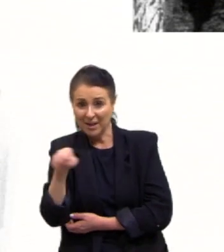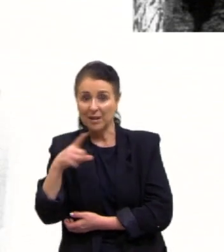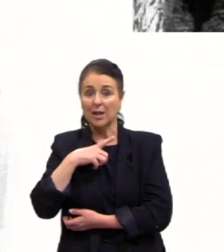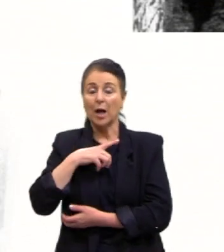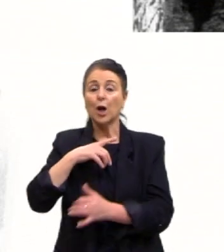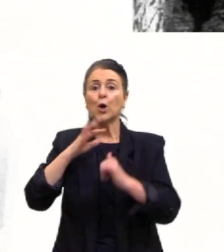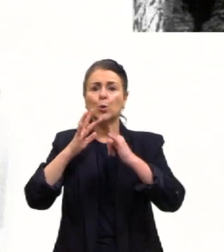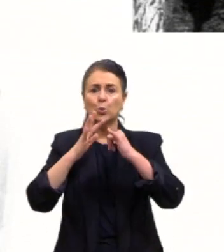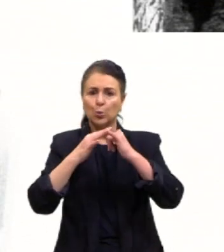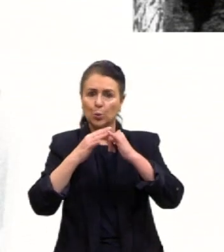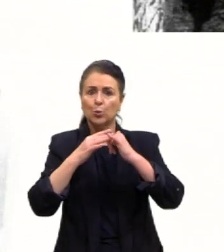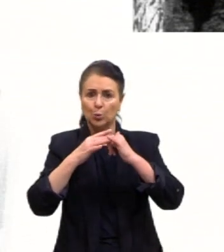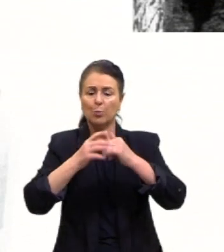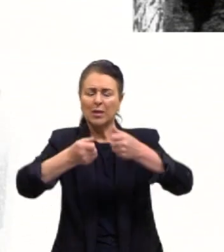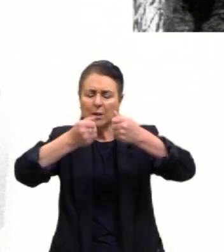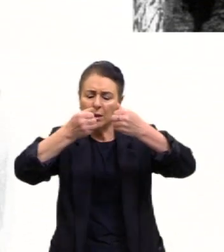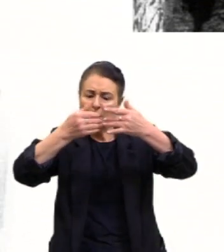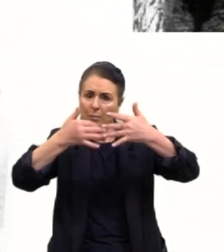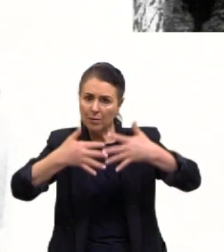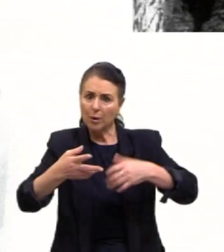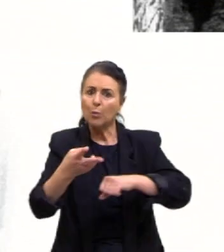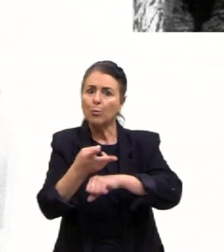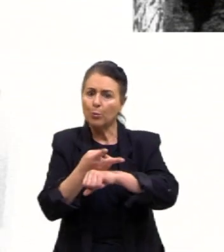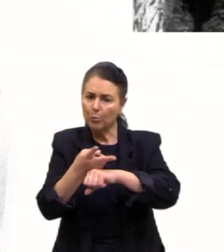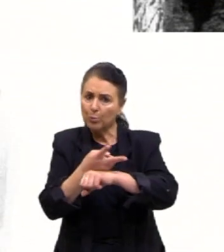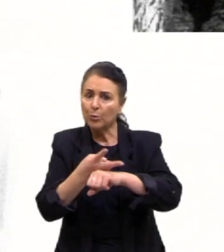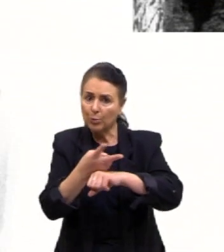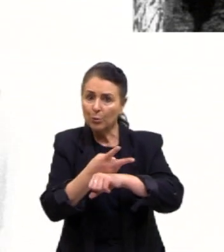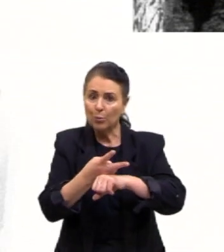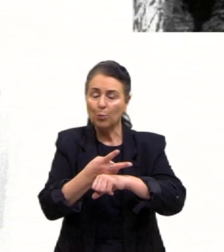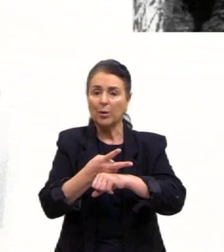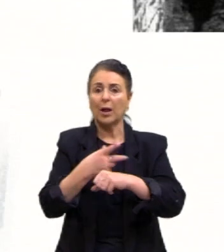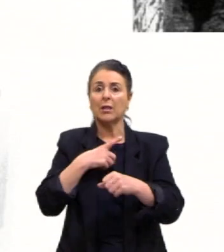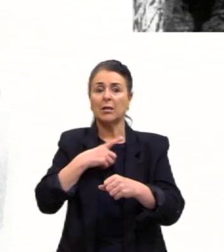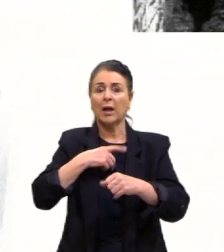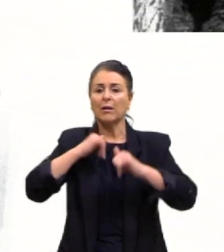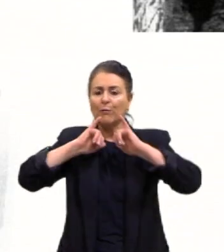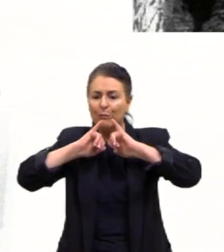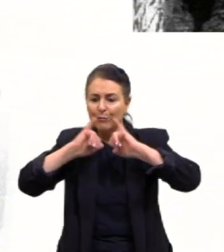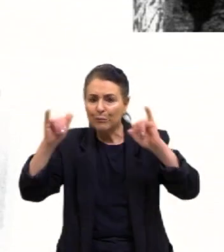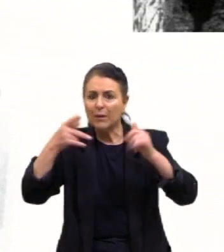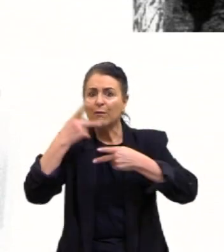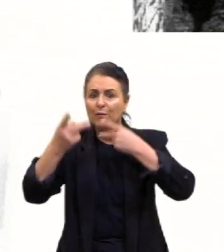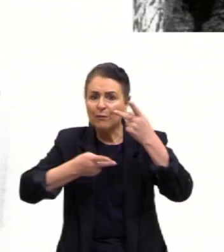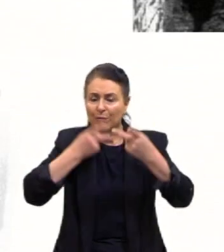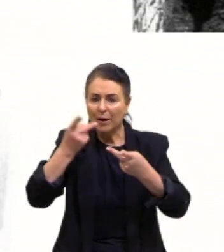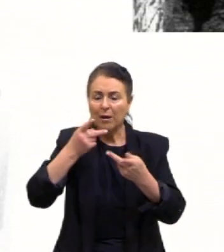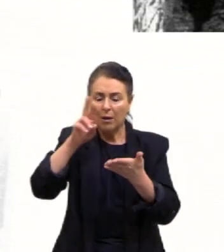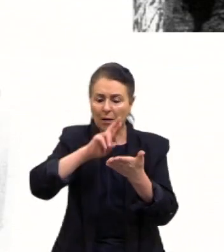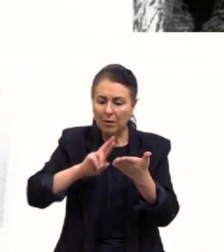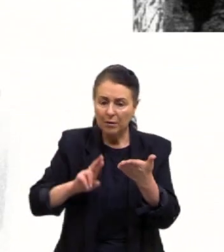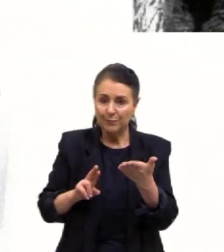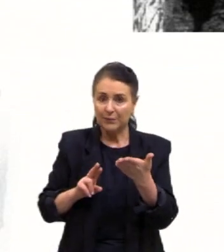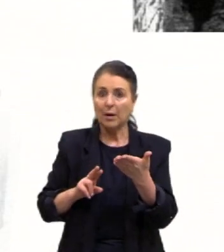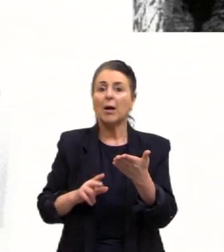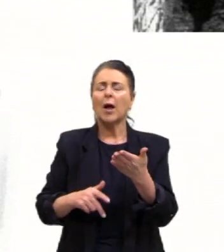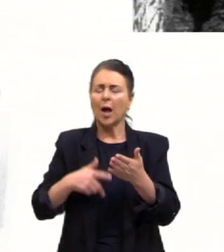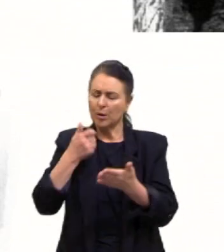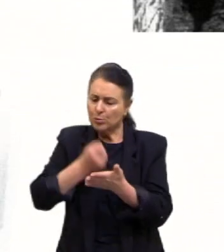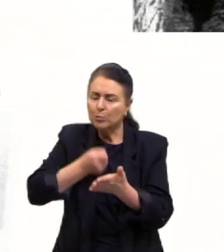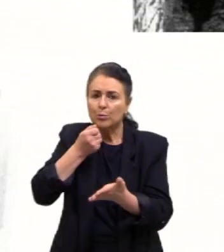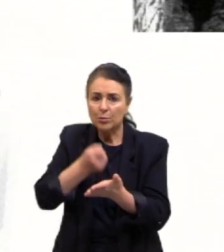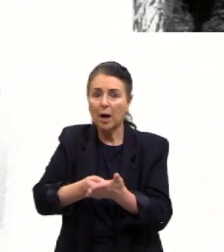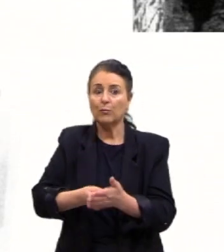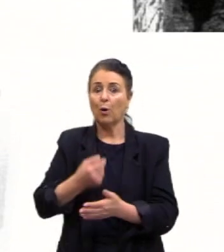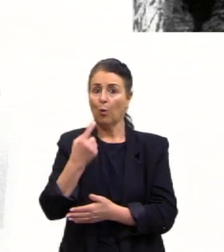falando sobre essas mulheres têm relatos delas né então elas lutavam elas tiveram um papel muito importante e tem um relato de